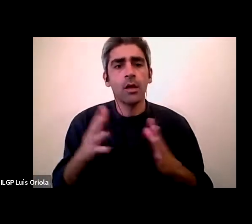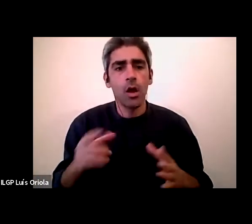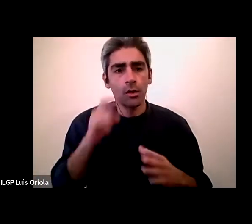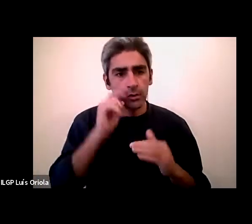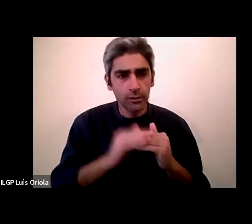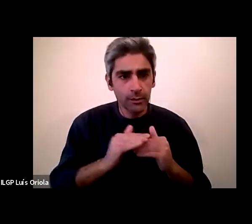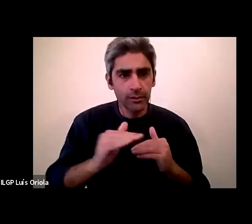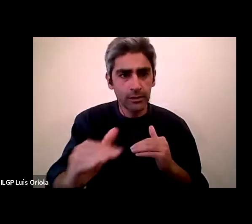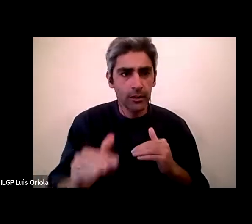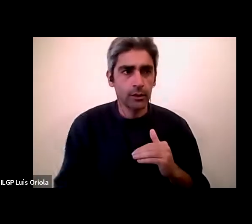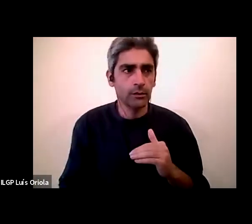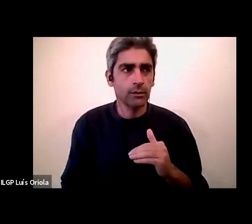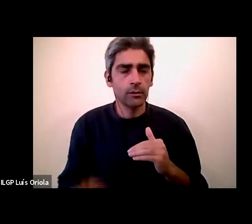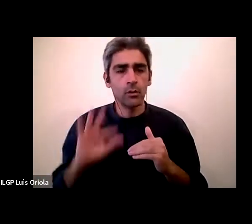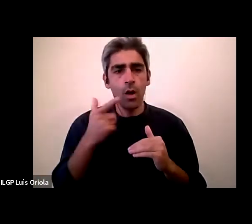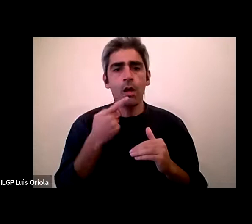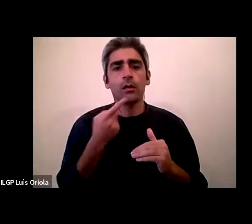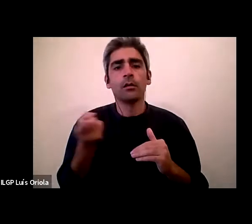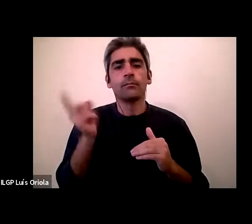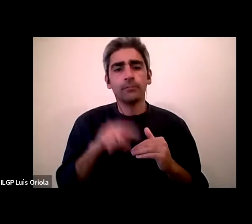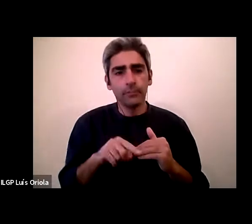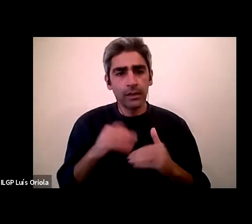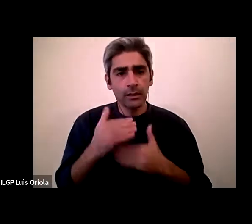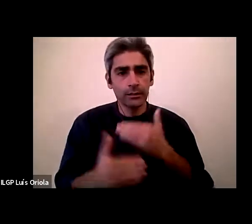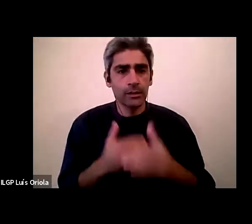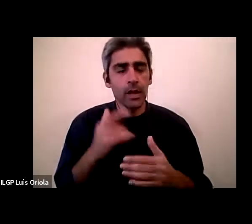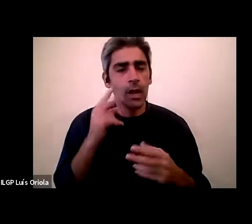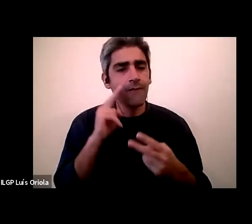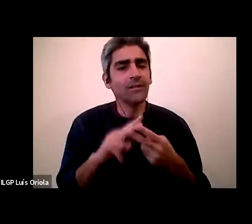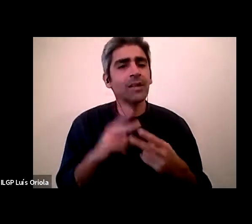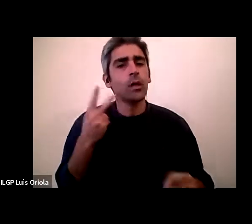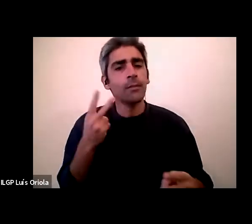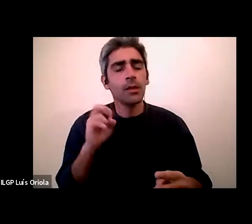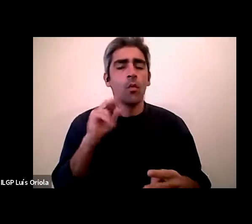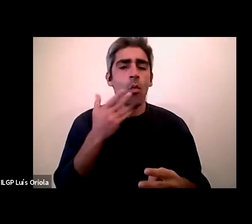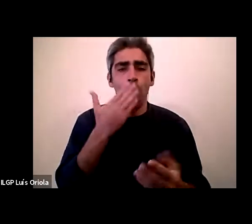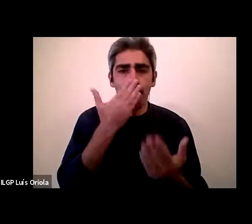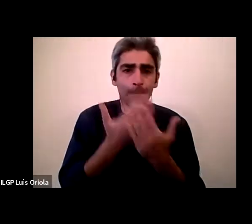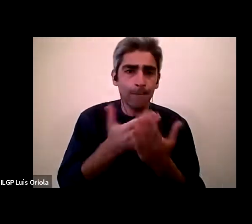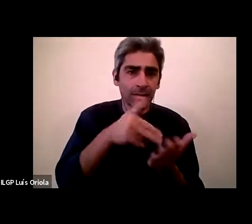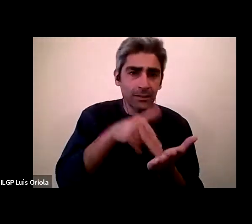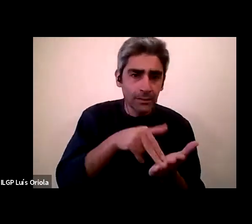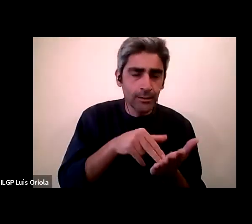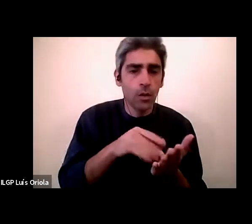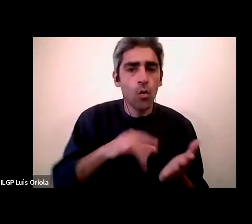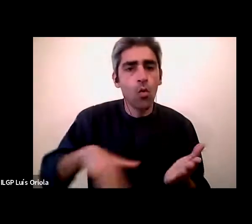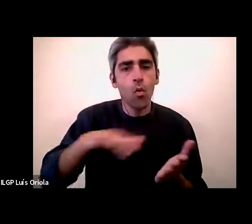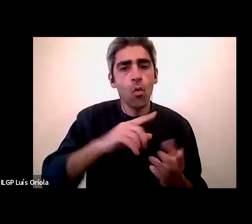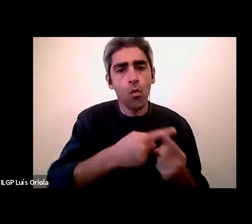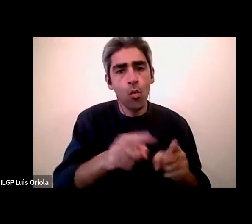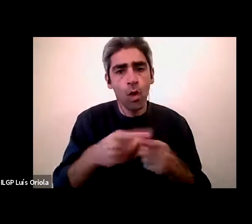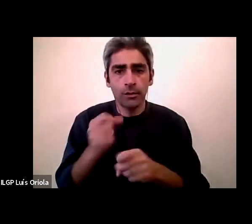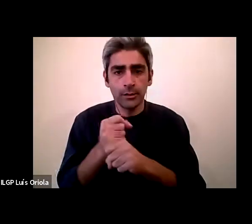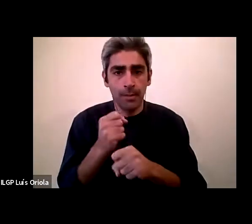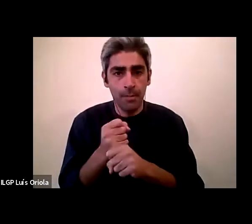estabilidade. E, portanto, quando regressarmos virtualmente ou presencialmente aos nossos locais de